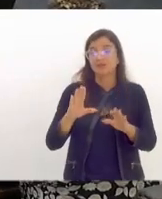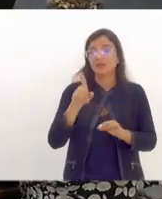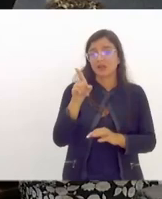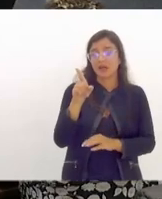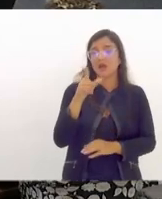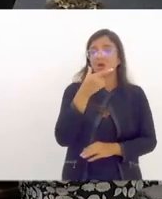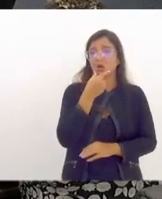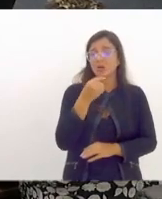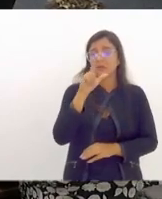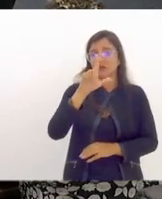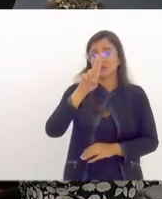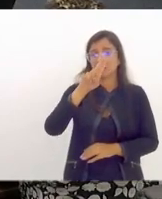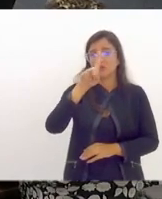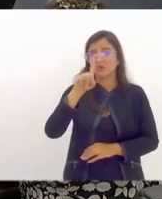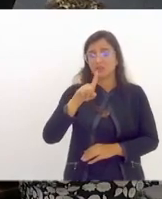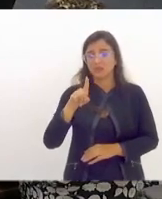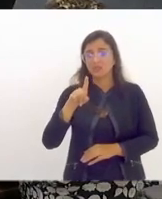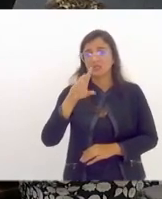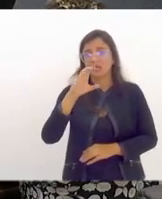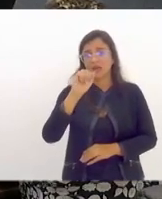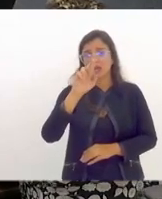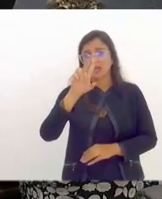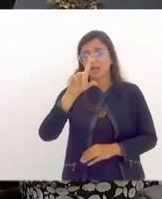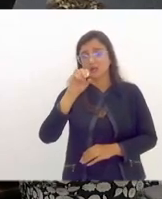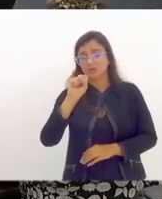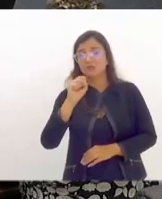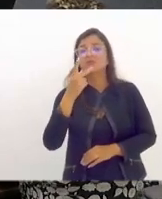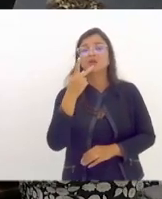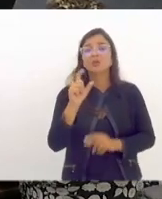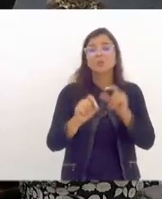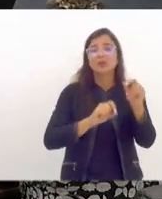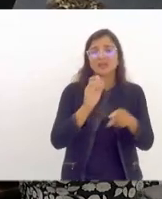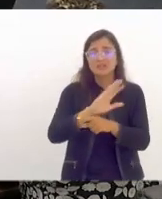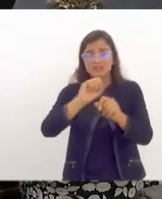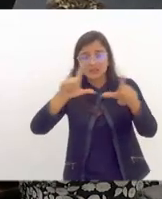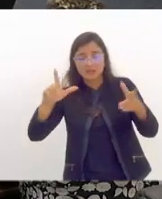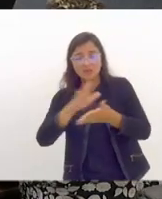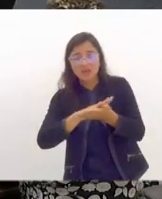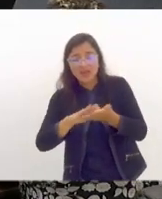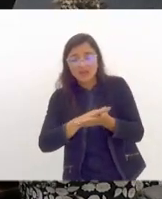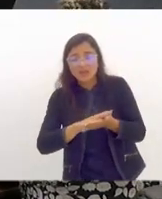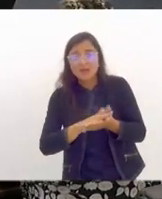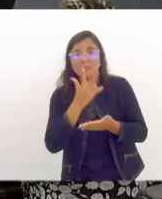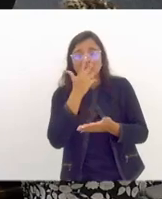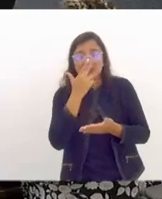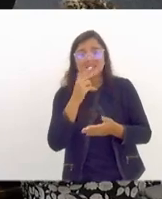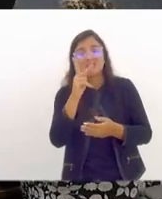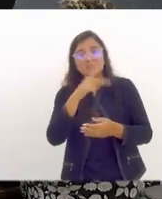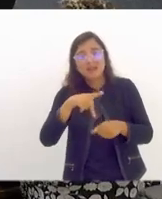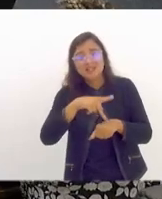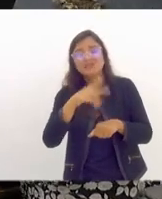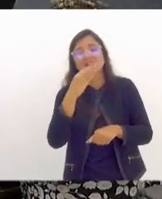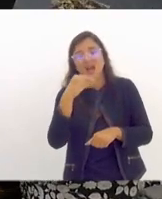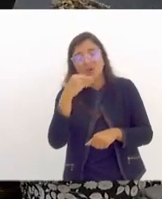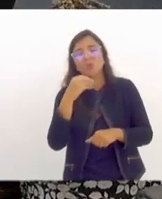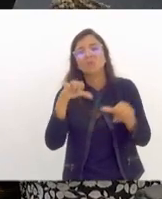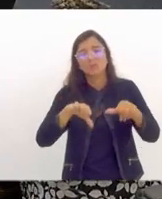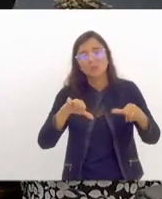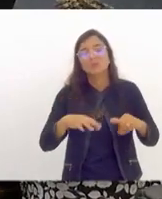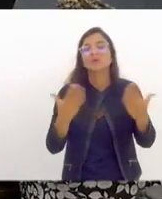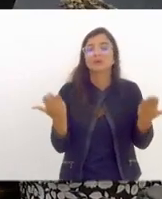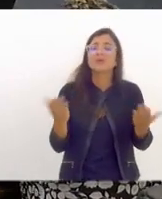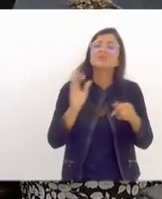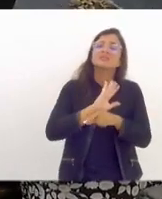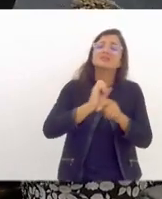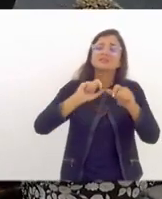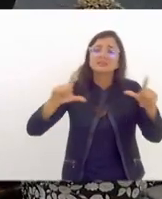Barreto um país sem cinema é um país sem espelho que venha um novo tempo e que o ponto se ele volte a ser uma imagem